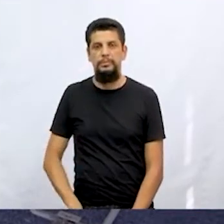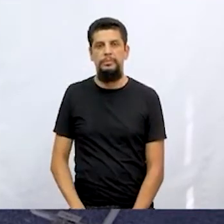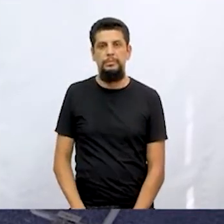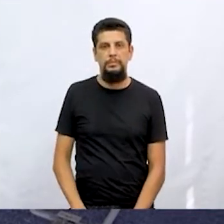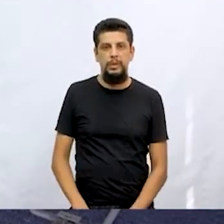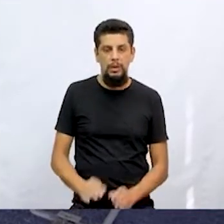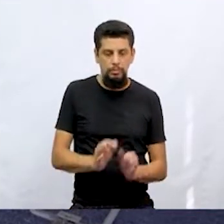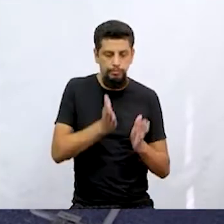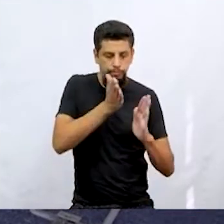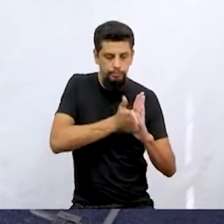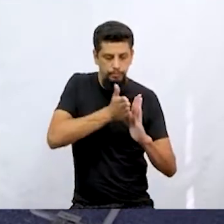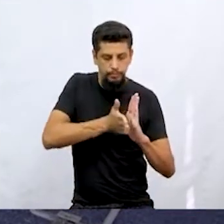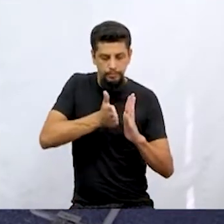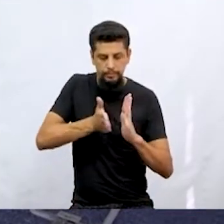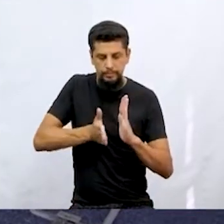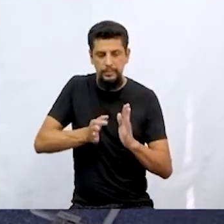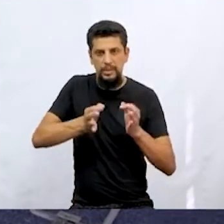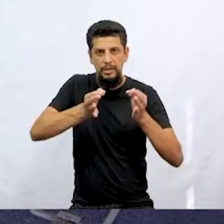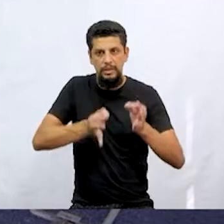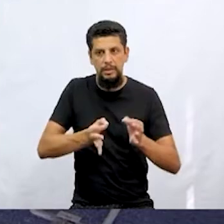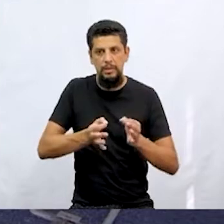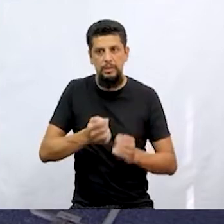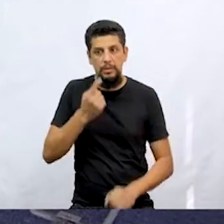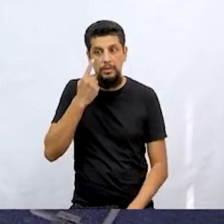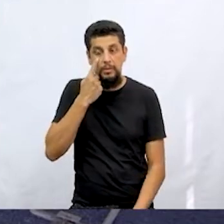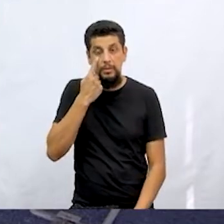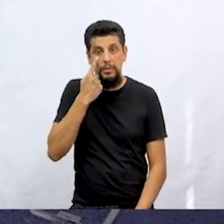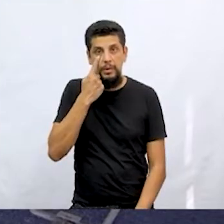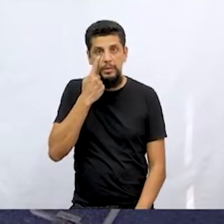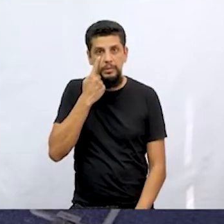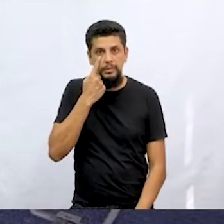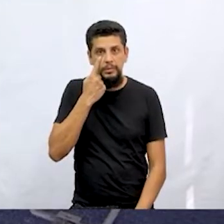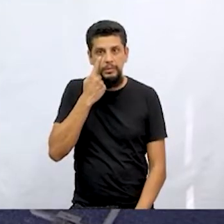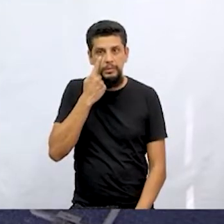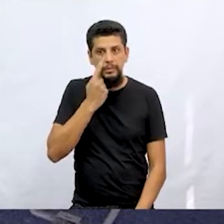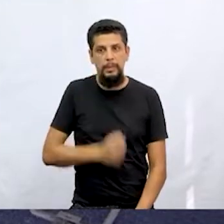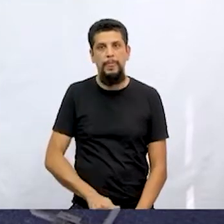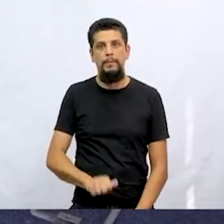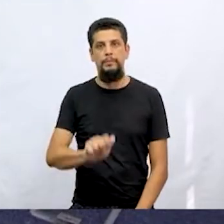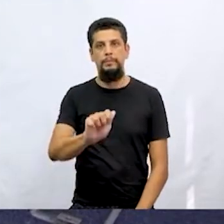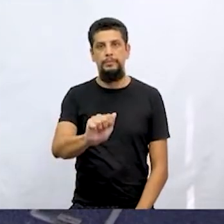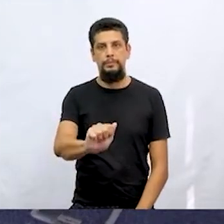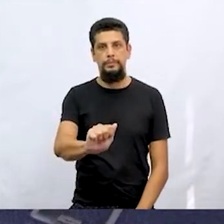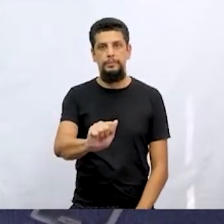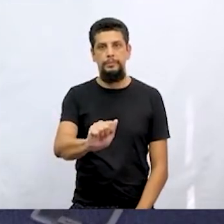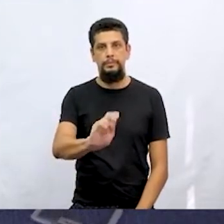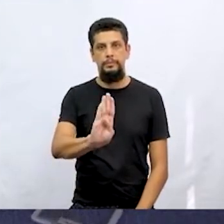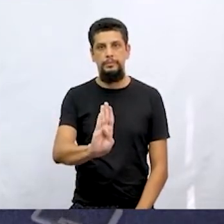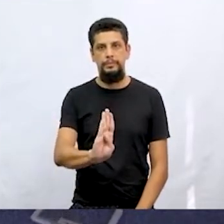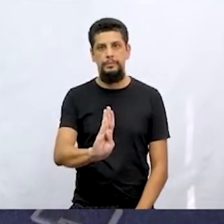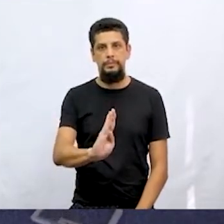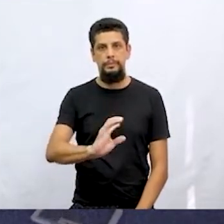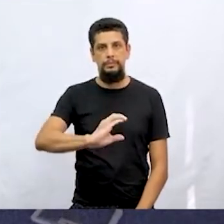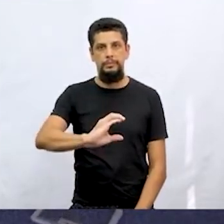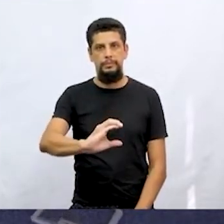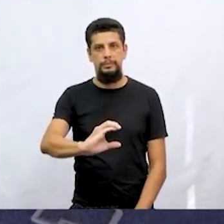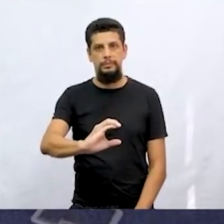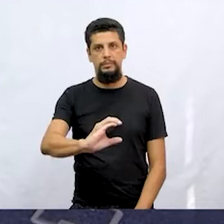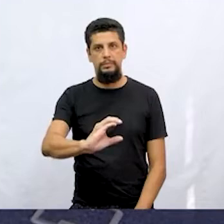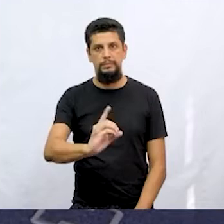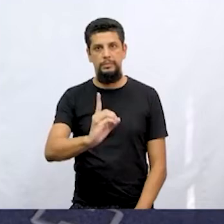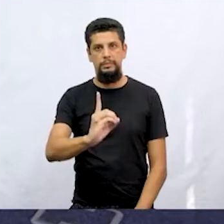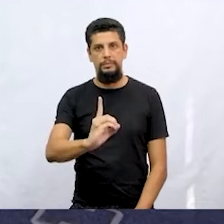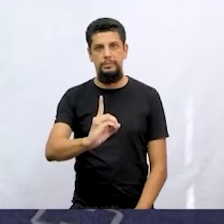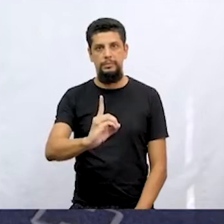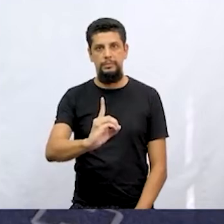falamos. Colocamos então, na ordem. Na ordem. Vamos ver quais as letras que nós usamos? O A, o B, o